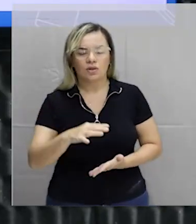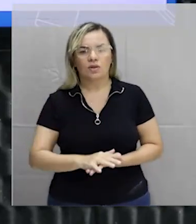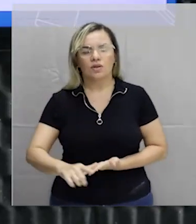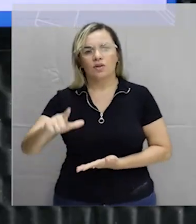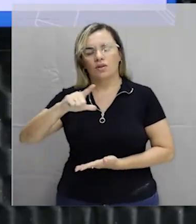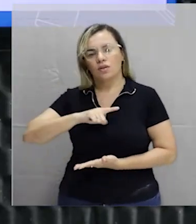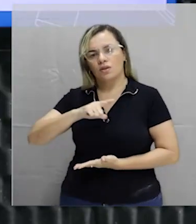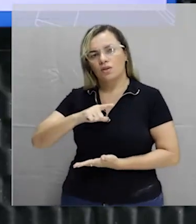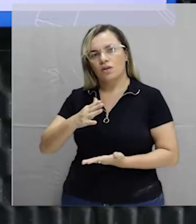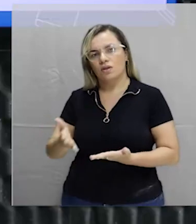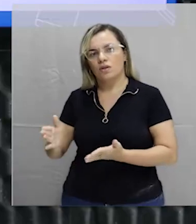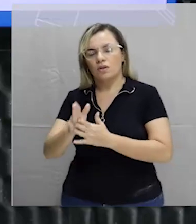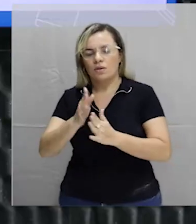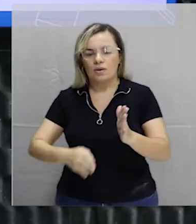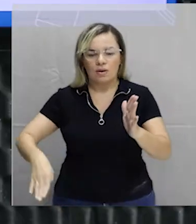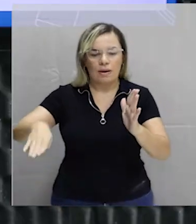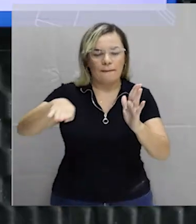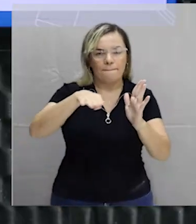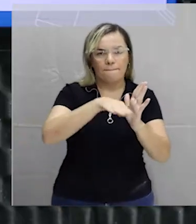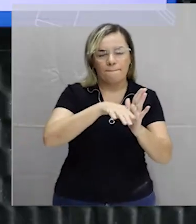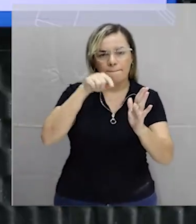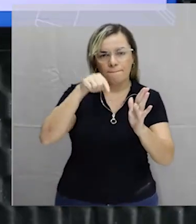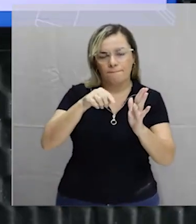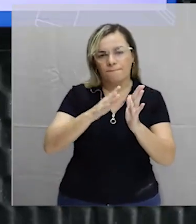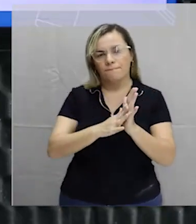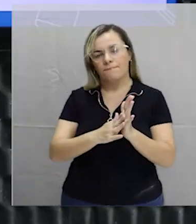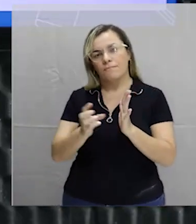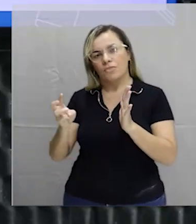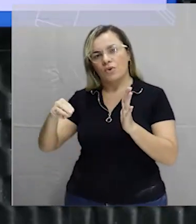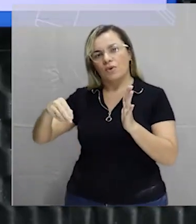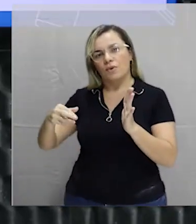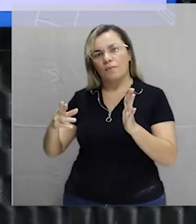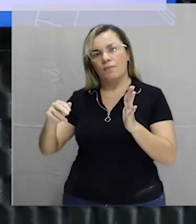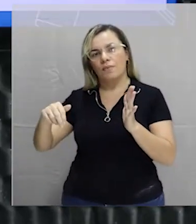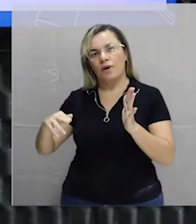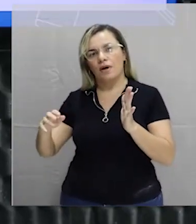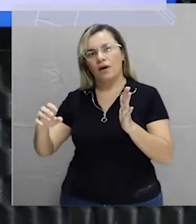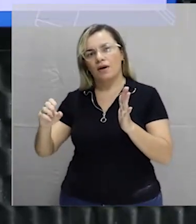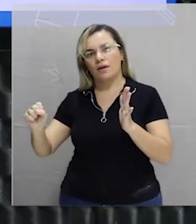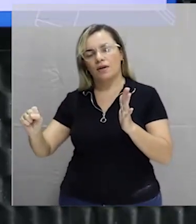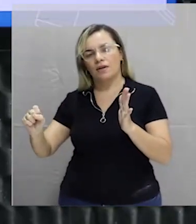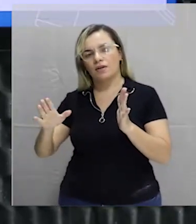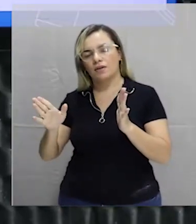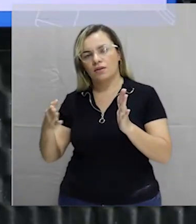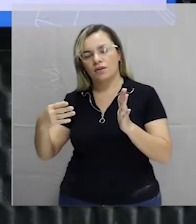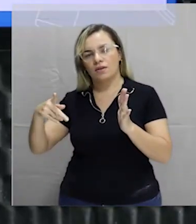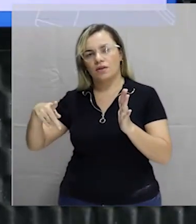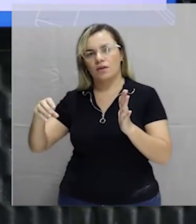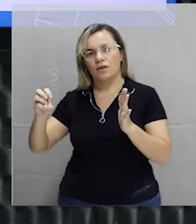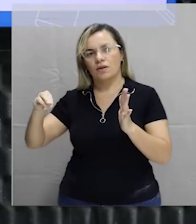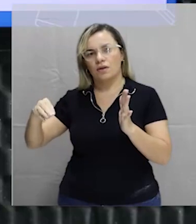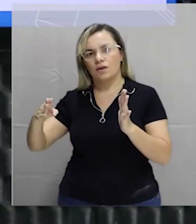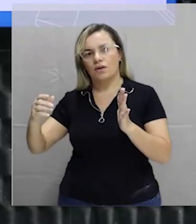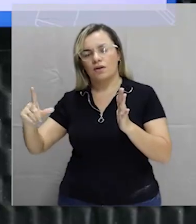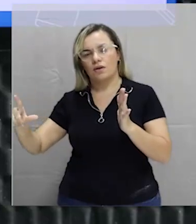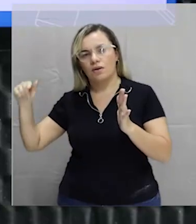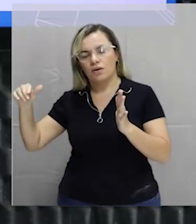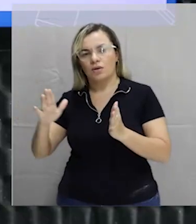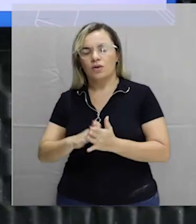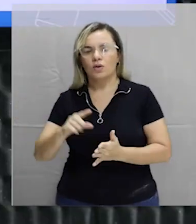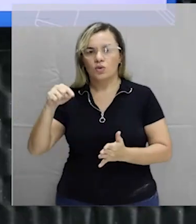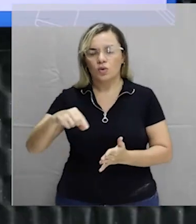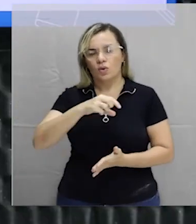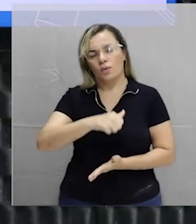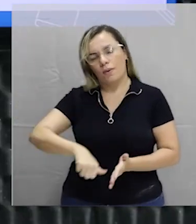Portugal, a chegada do Marquês de Pombal como primeiro-ministro no reinado de D. José